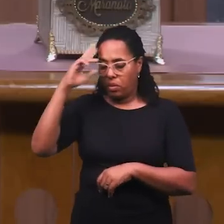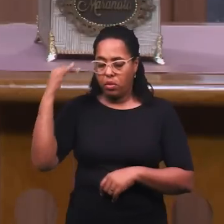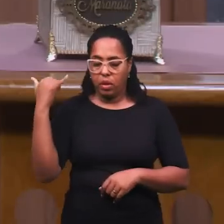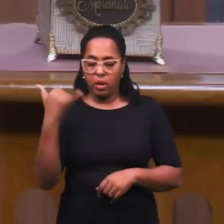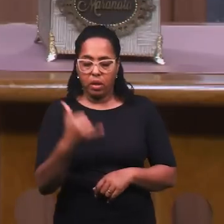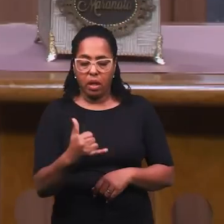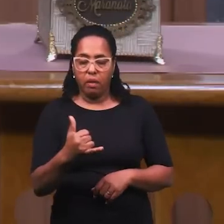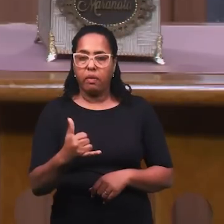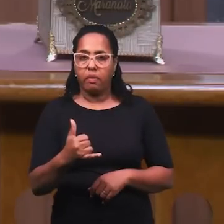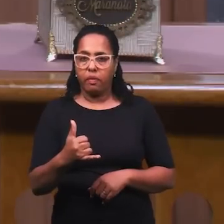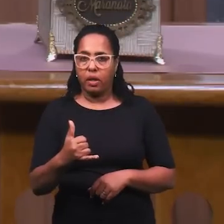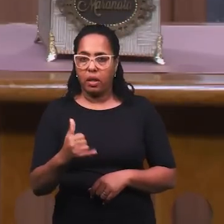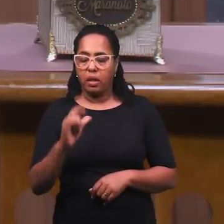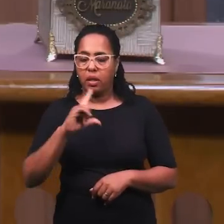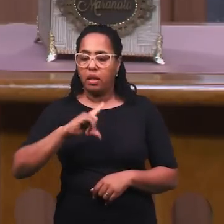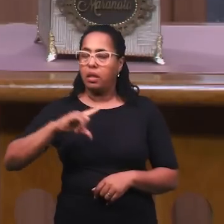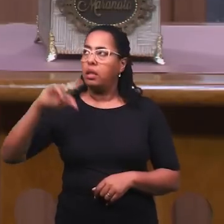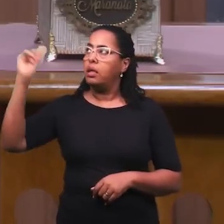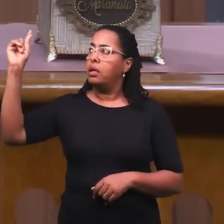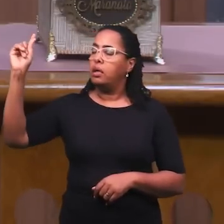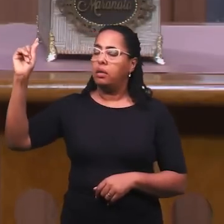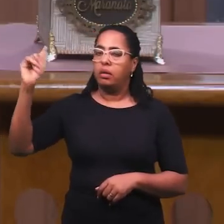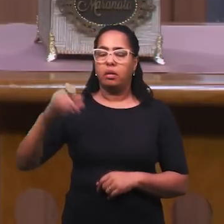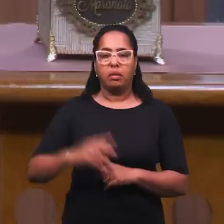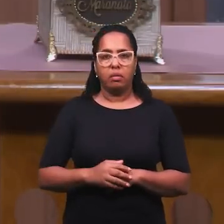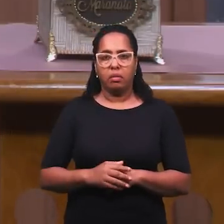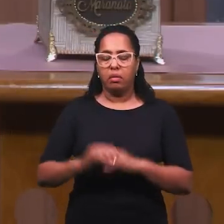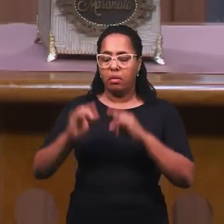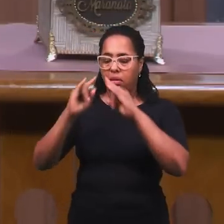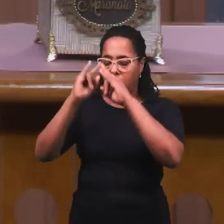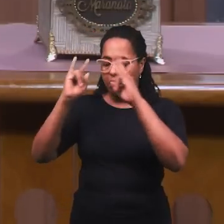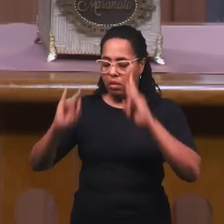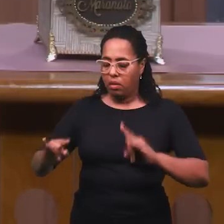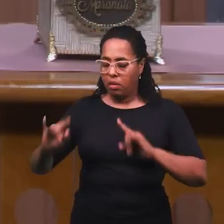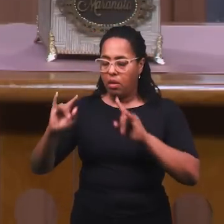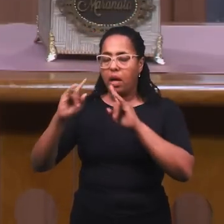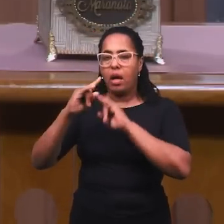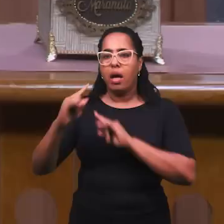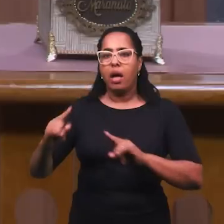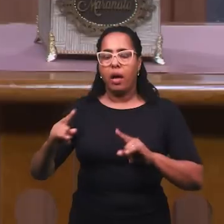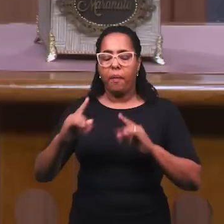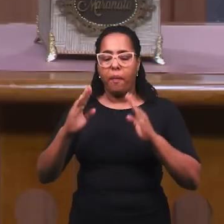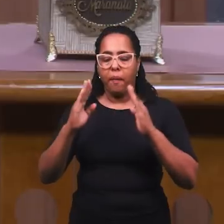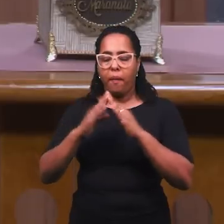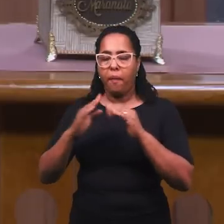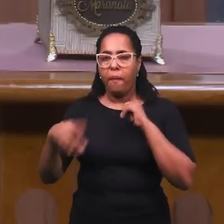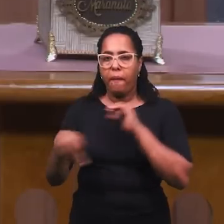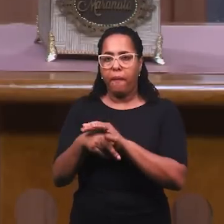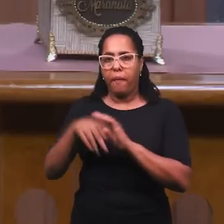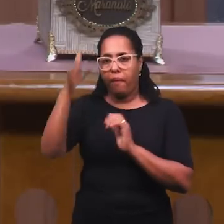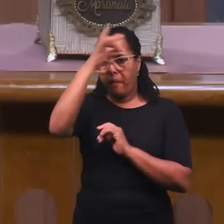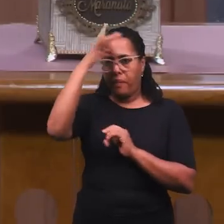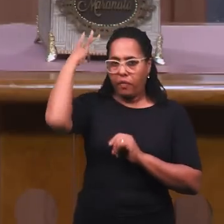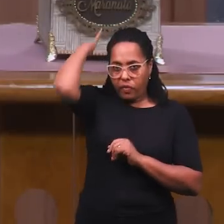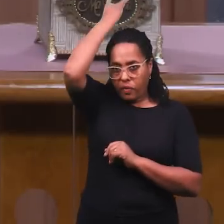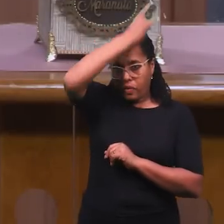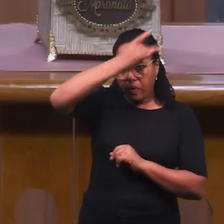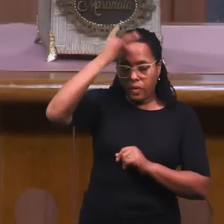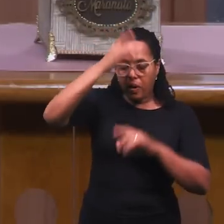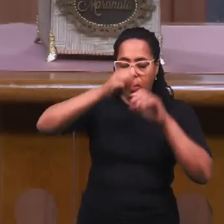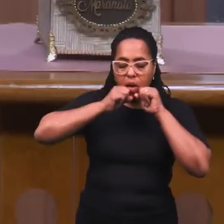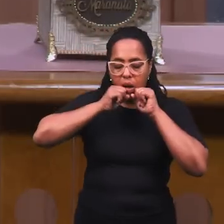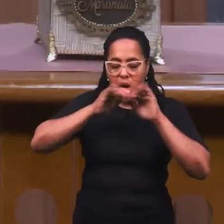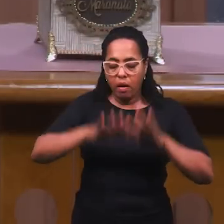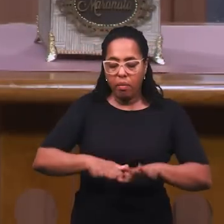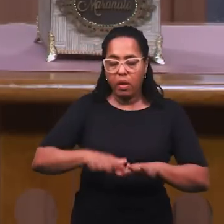estava falando a respeito da partida dele. O tabernáculo é o templo do Espírito Santo.